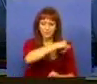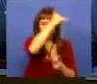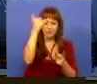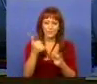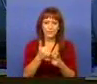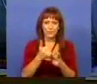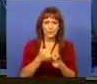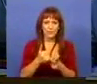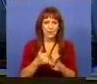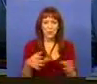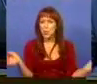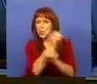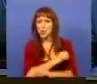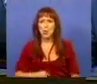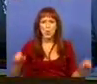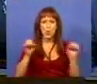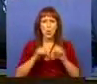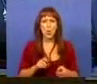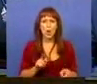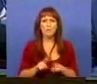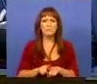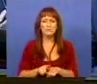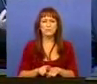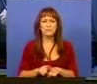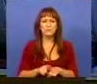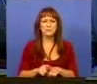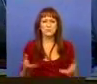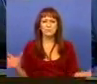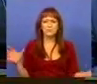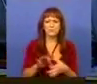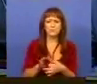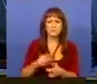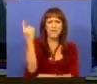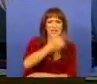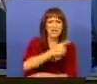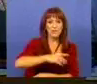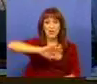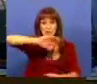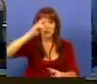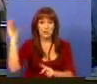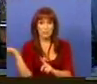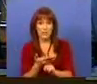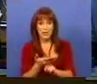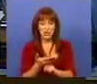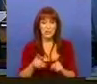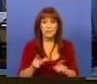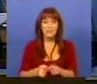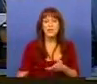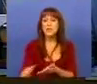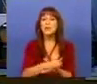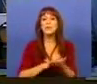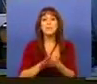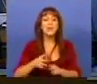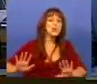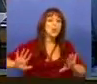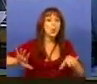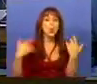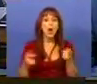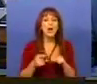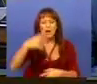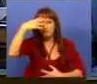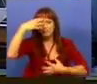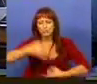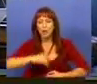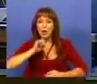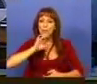Segundo, a inexistência de correspondência entre deveres e penas. Basicamente, qualquer